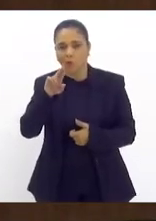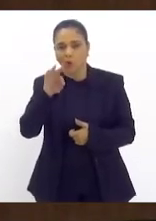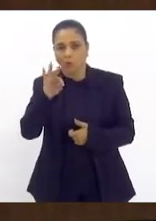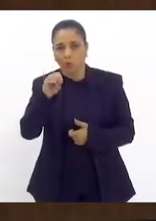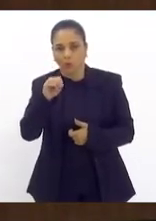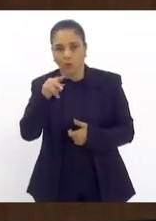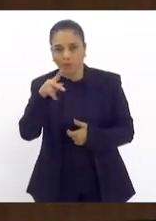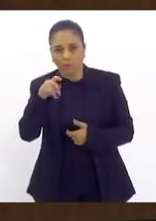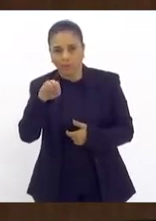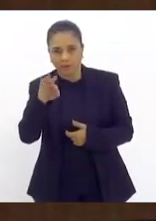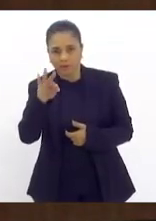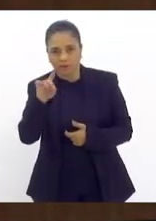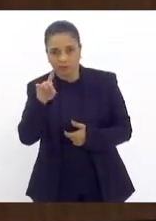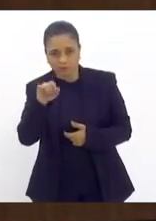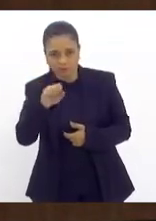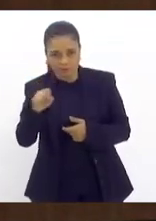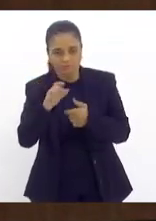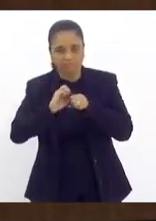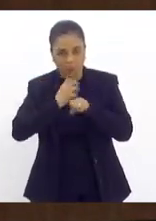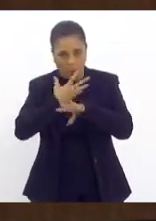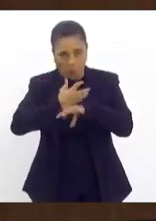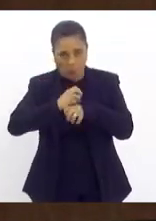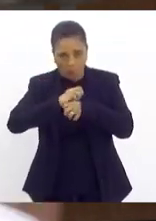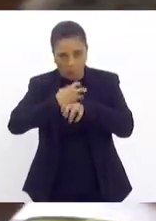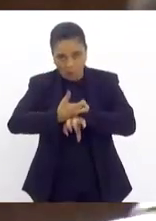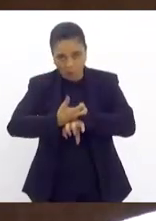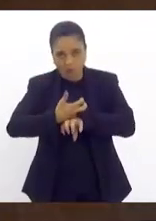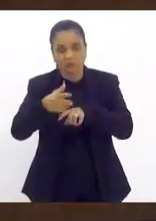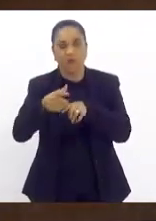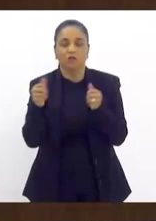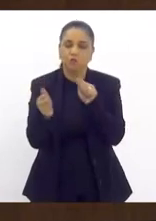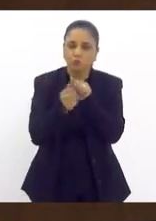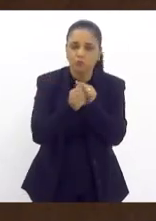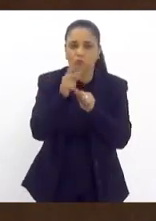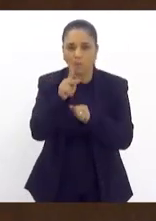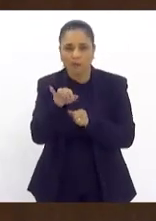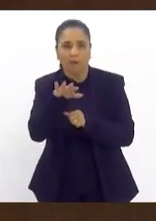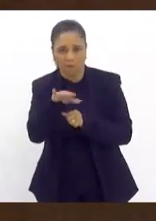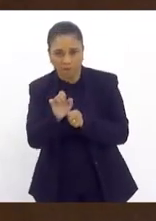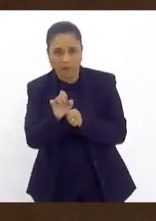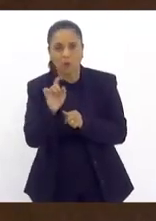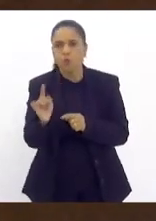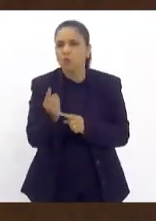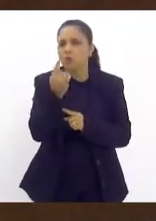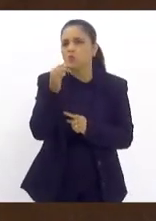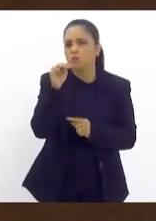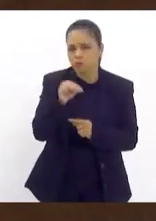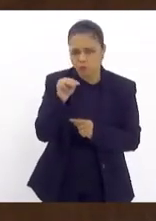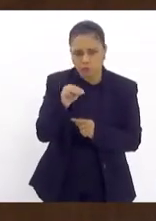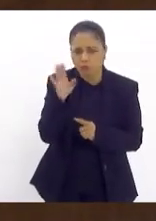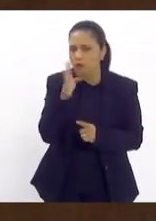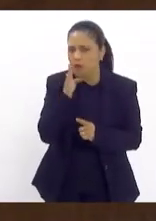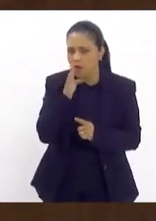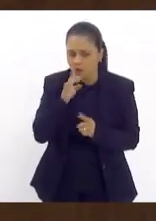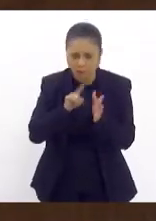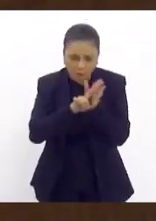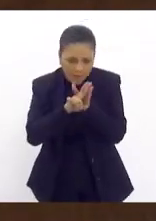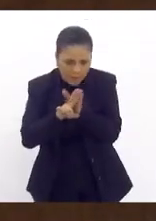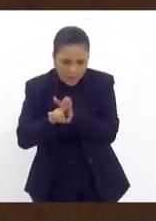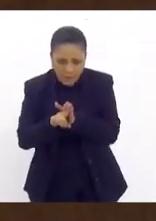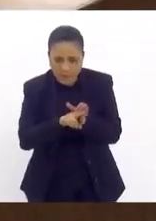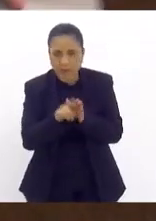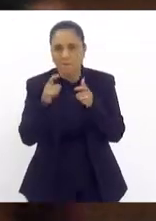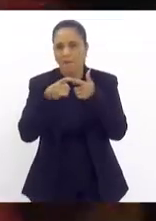consulta com autorização dos pais, que dura um minuto essa consulta. E dali, o médico